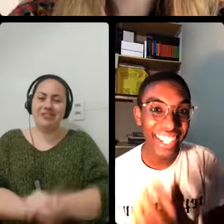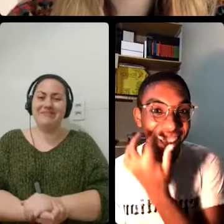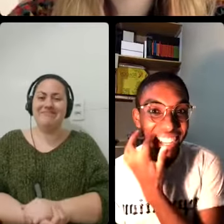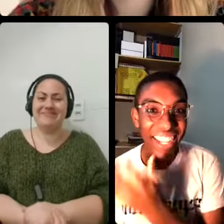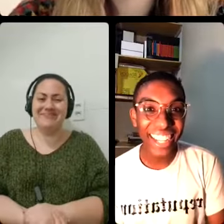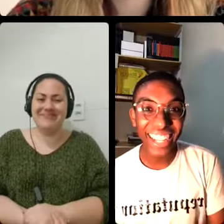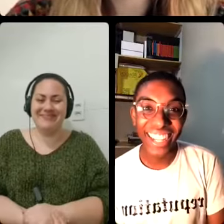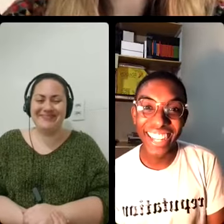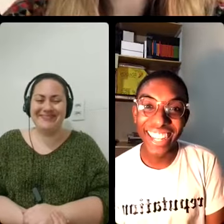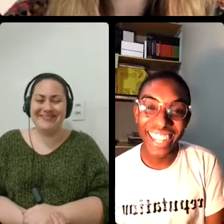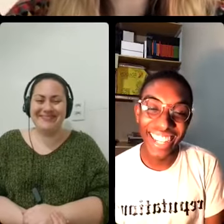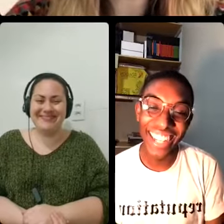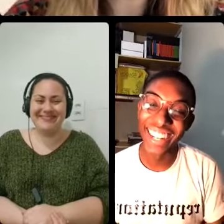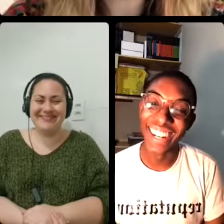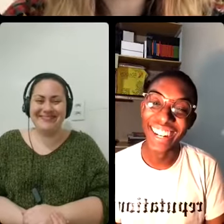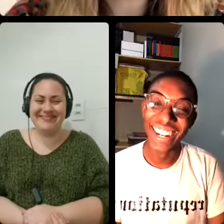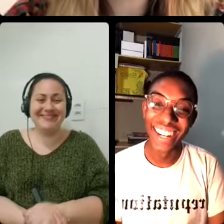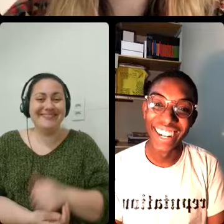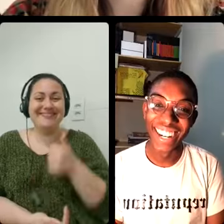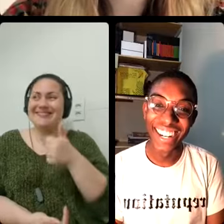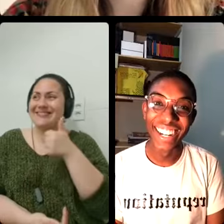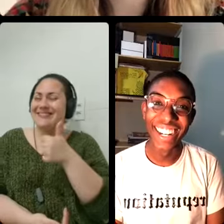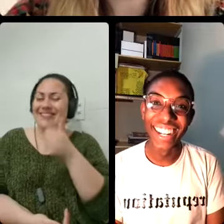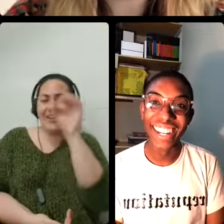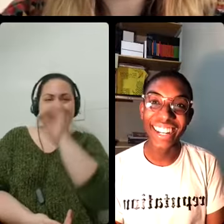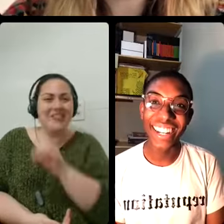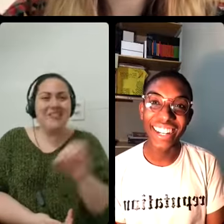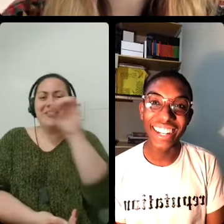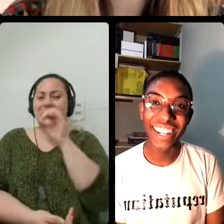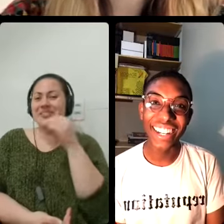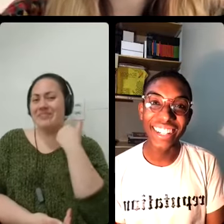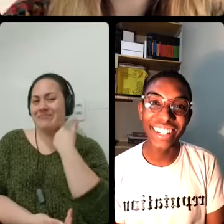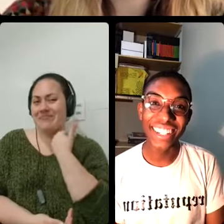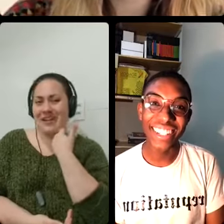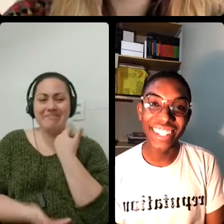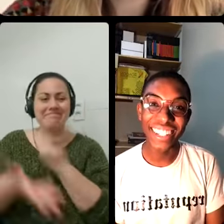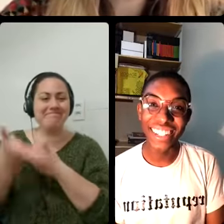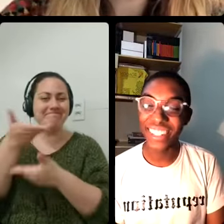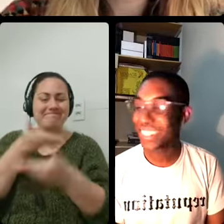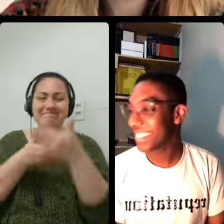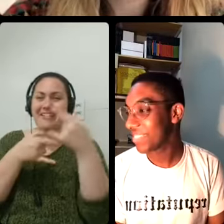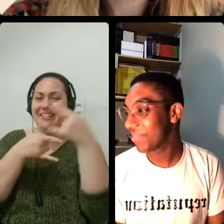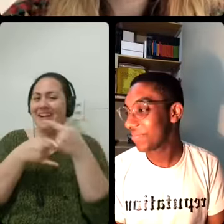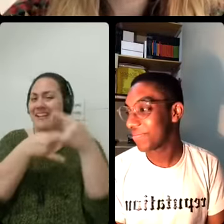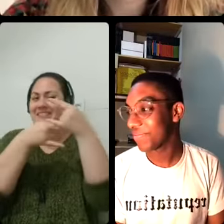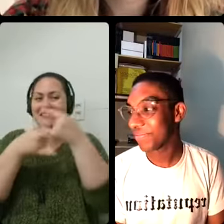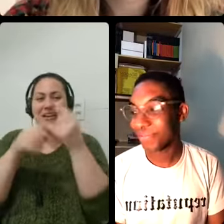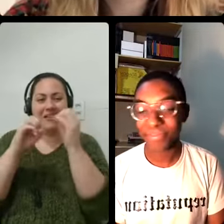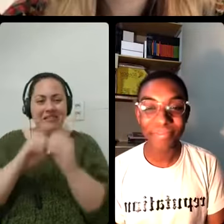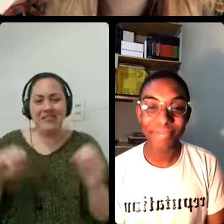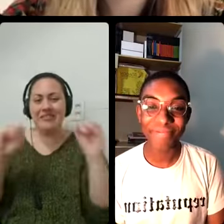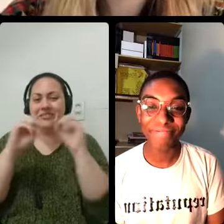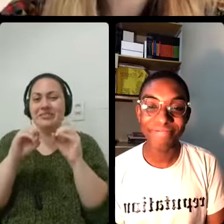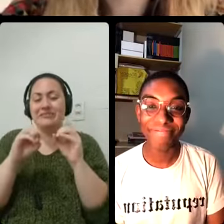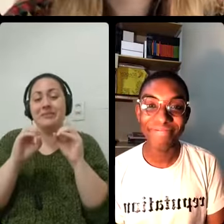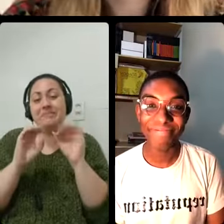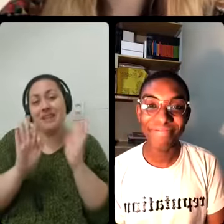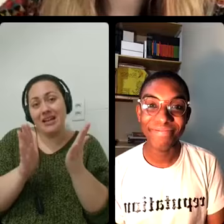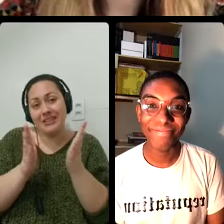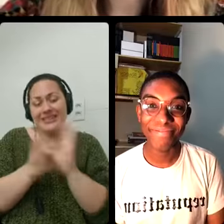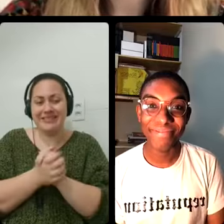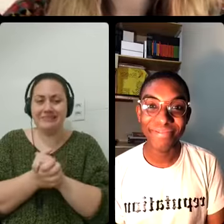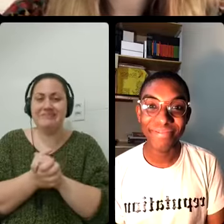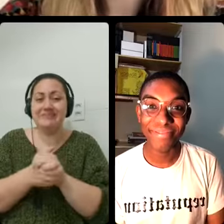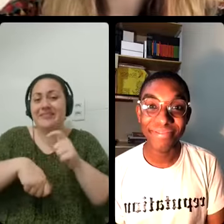Também. Tá muito bom o papo, a nossa live, mas em questão